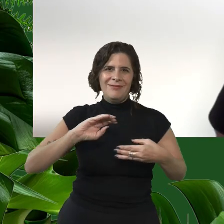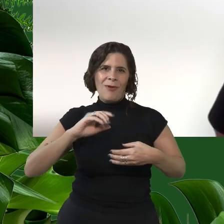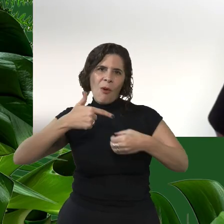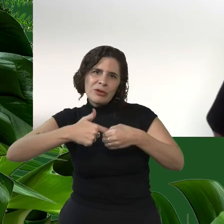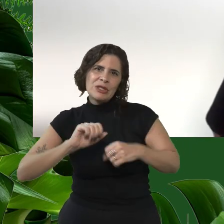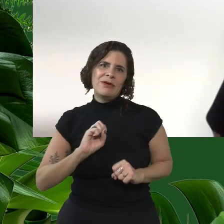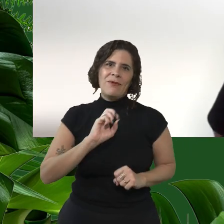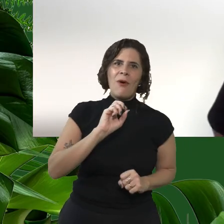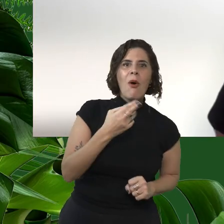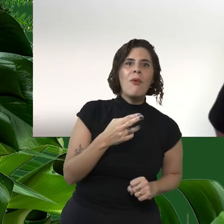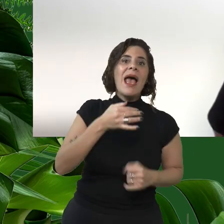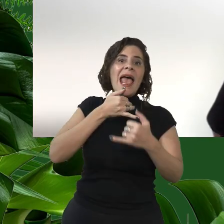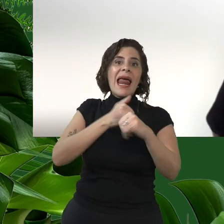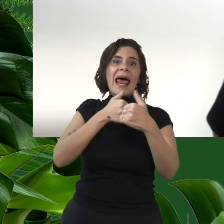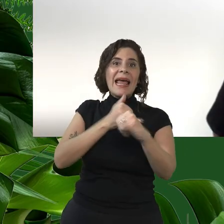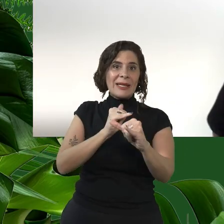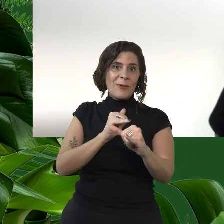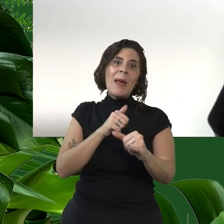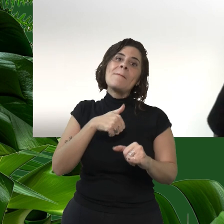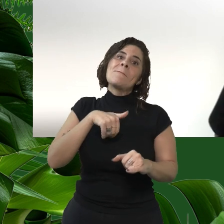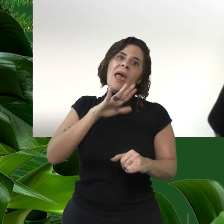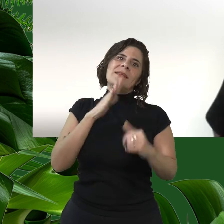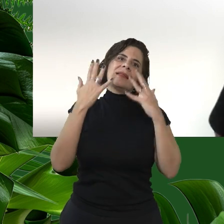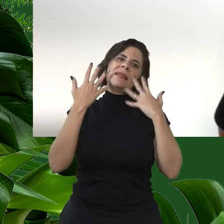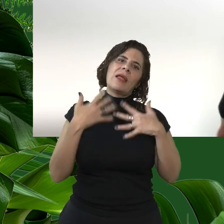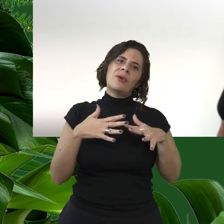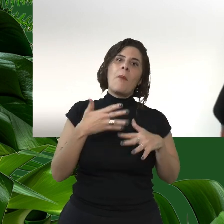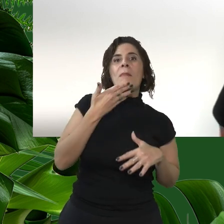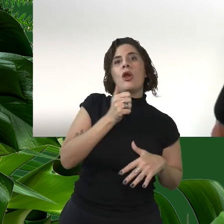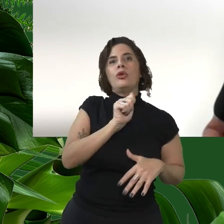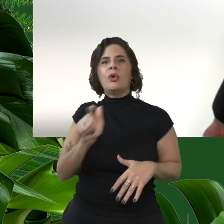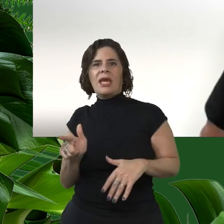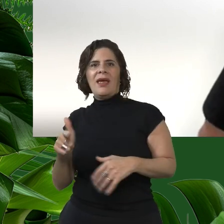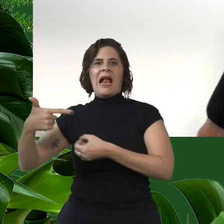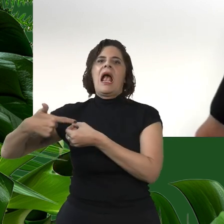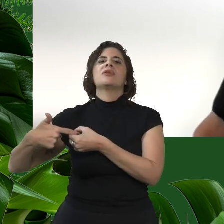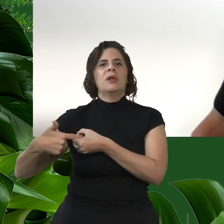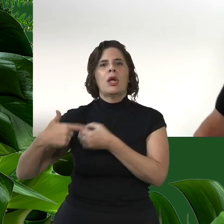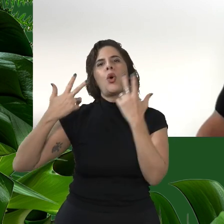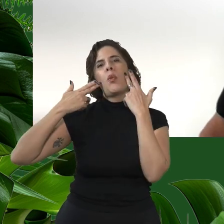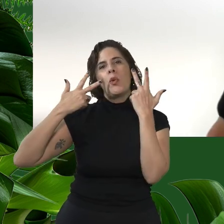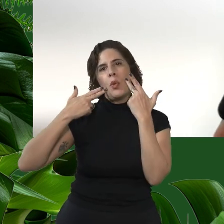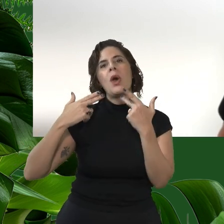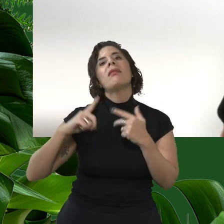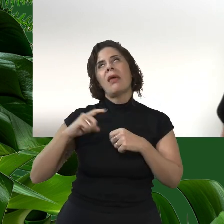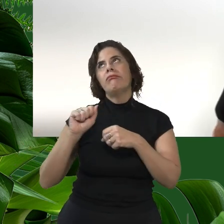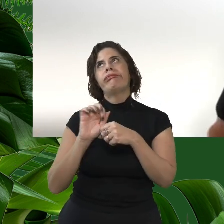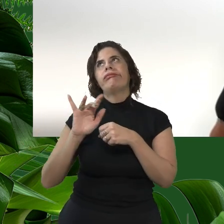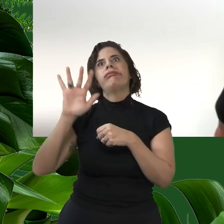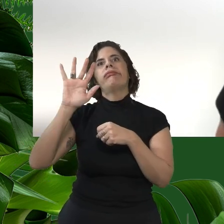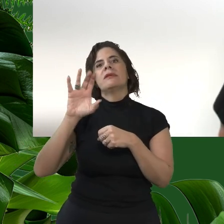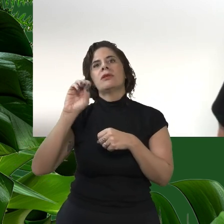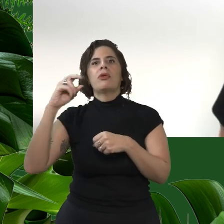mesmo veículos elétricos, a gente vai ter muito menos emissões de gás de efeito estufa. Se a gente comprar alimentos produzidos